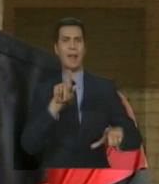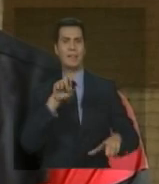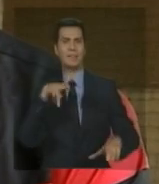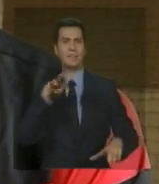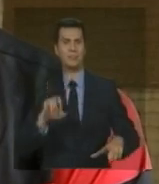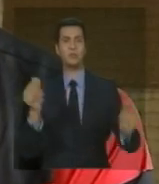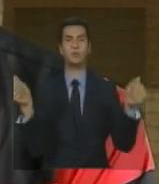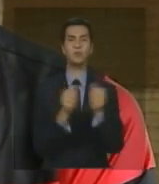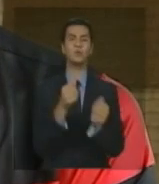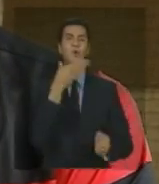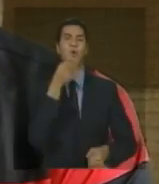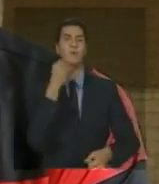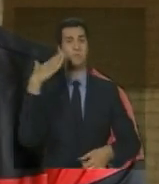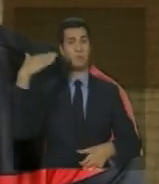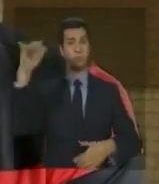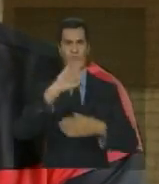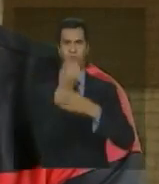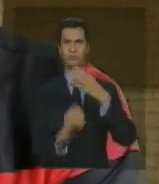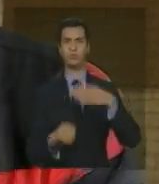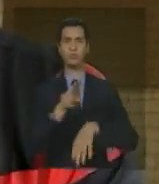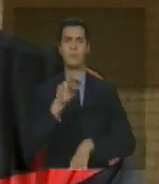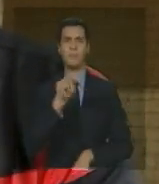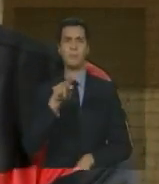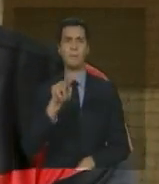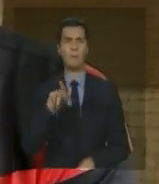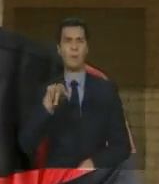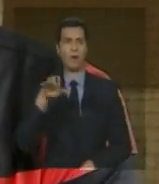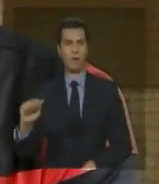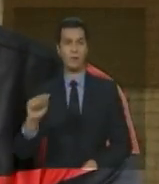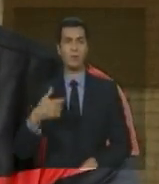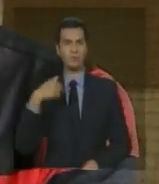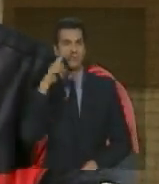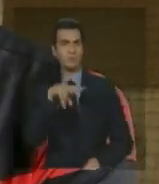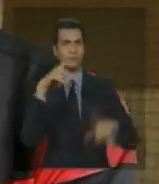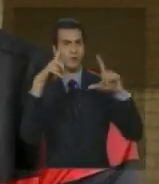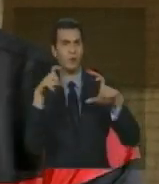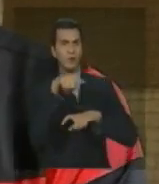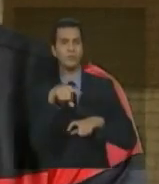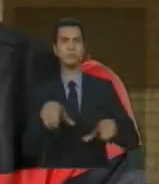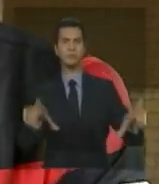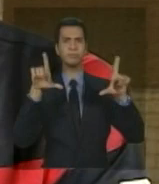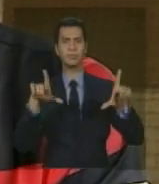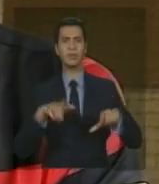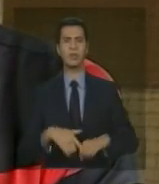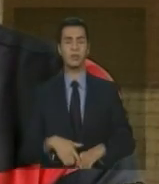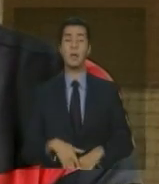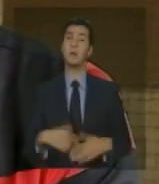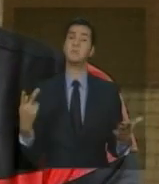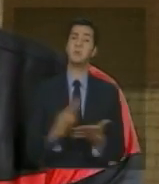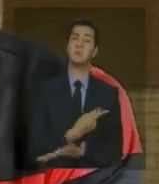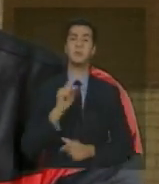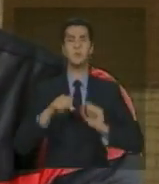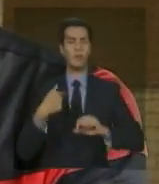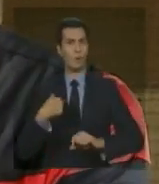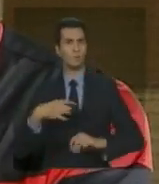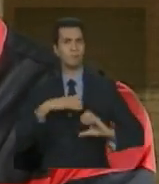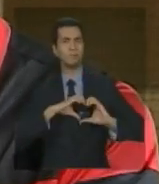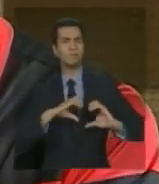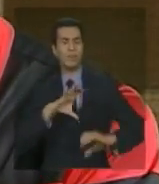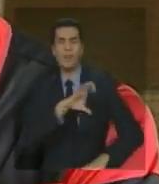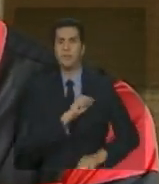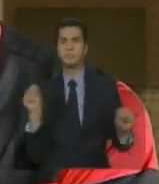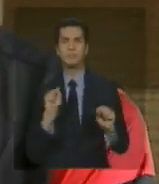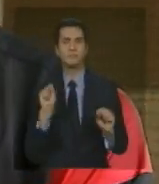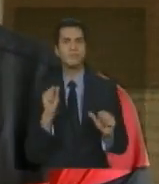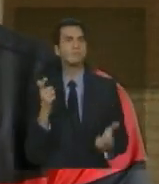primeira vista, já pela foto dela. Até o dia que eu fui lá onde estava tendo os jogos e comecei a